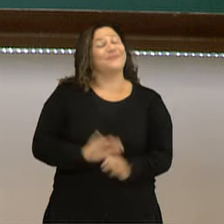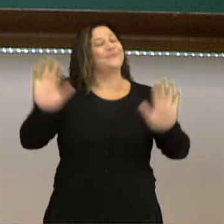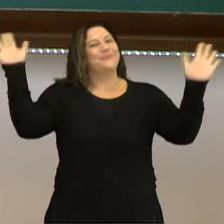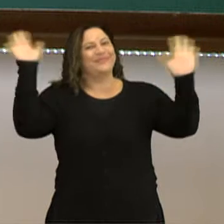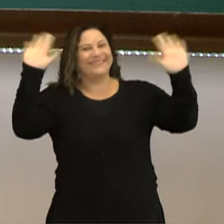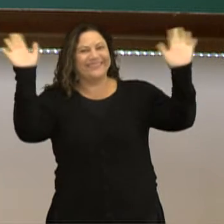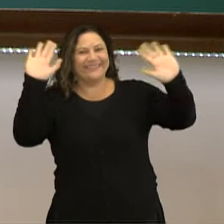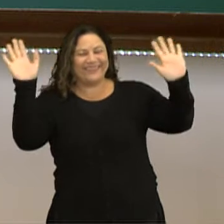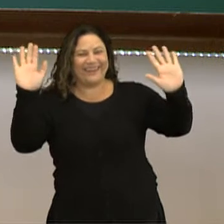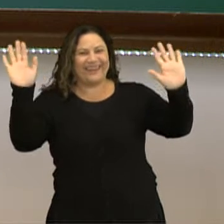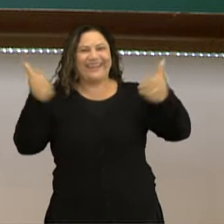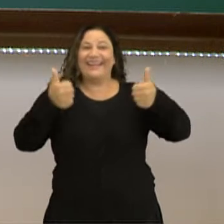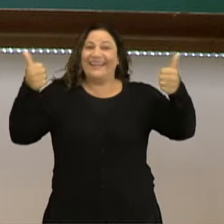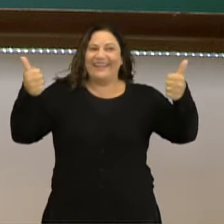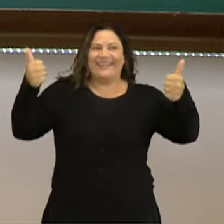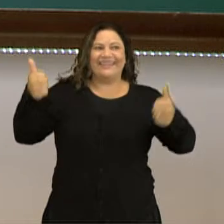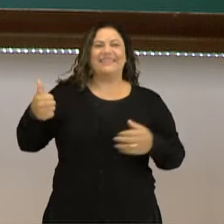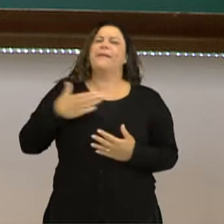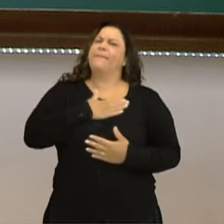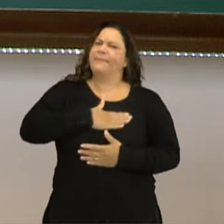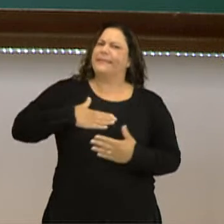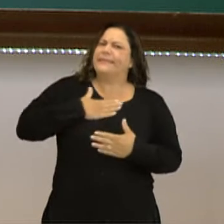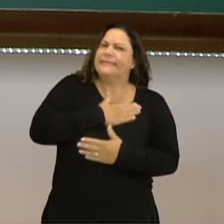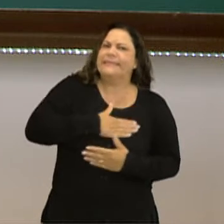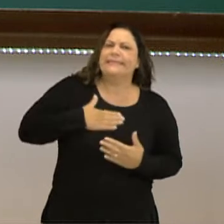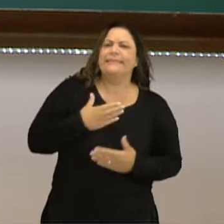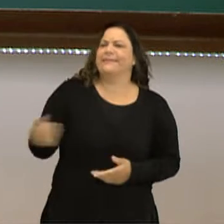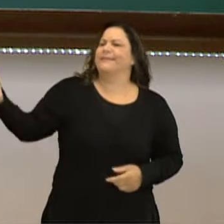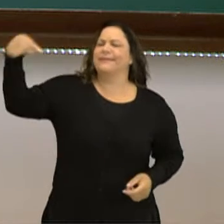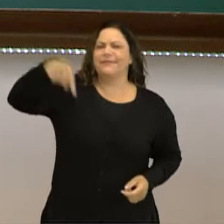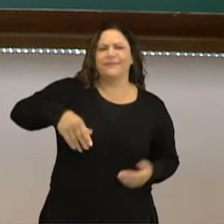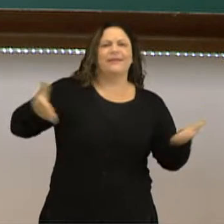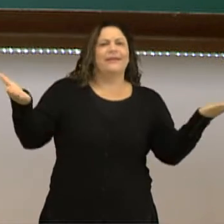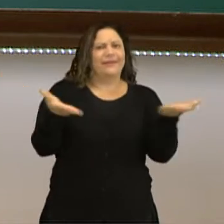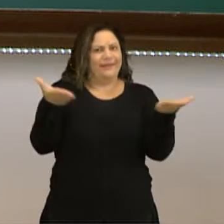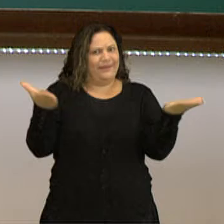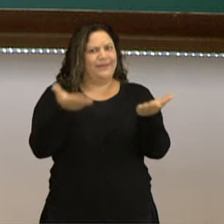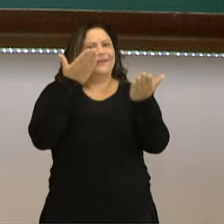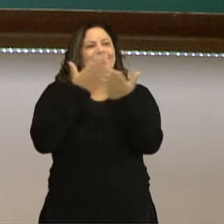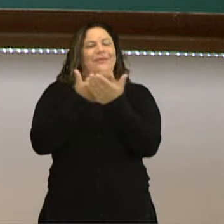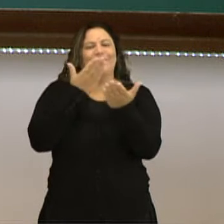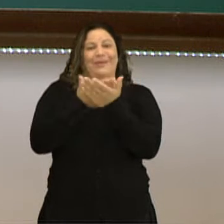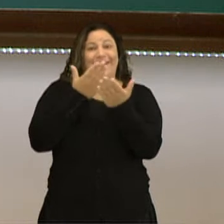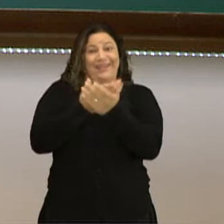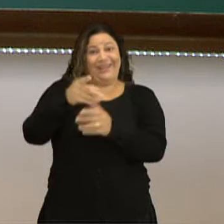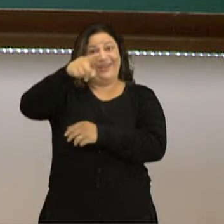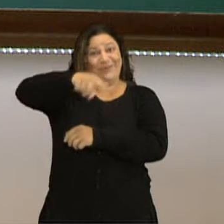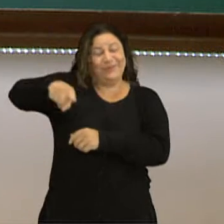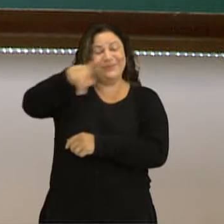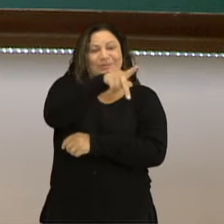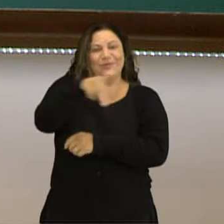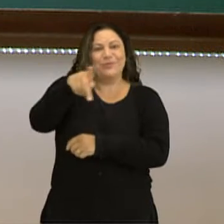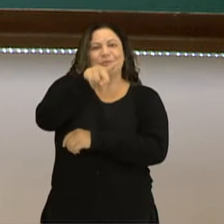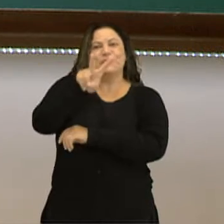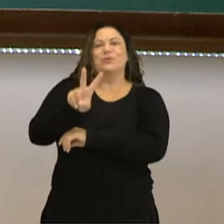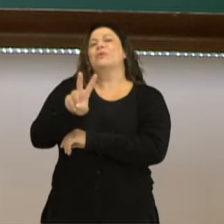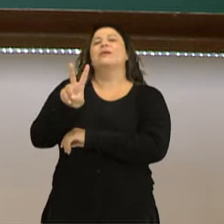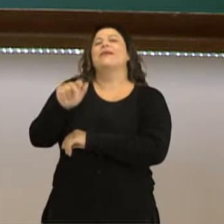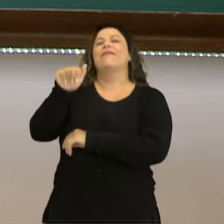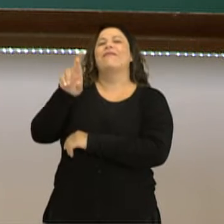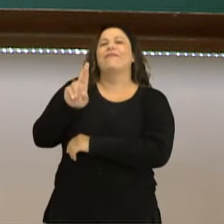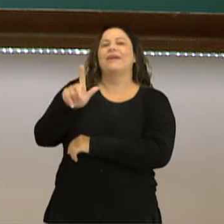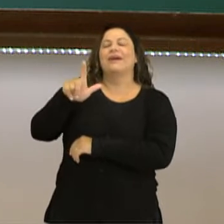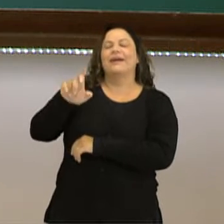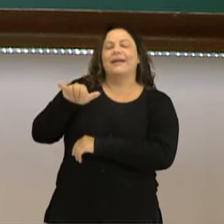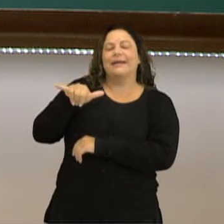Olá pessoal, é com imenso prazer que eu venho aqui trazer uma aula para você. Eu sou o professor Varley e